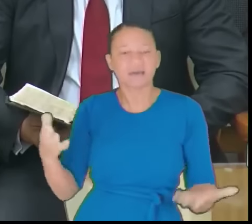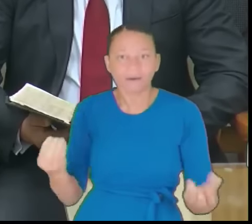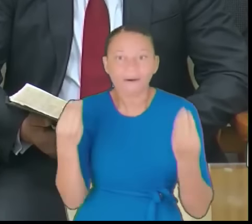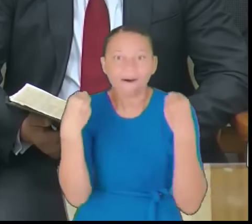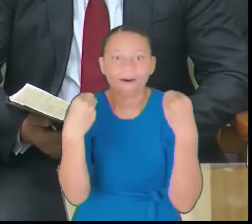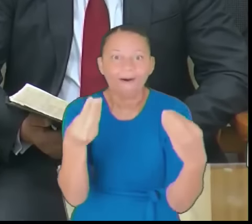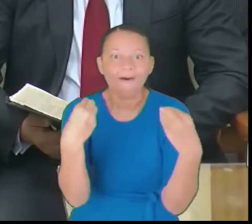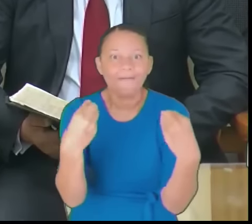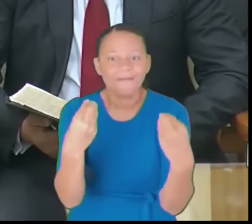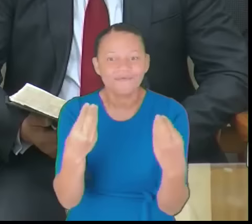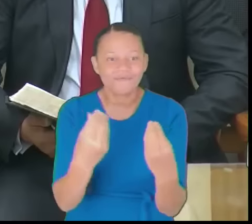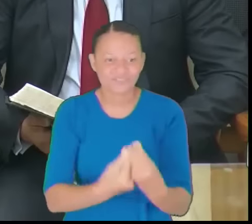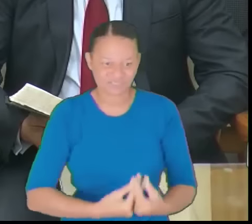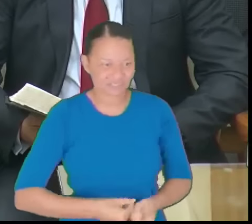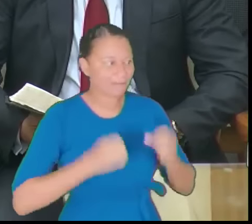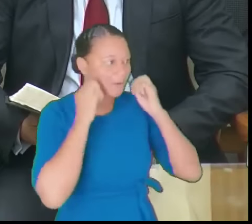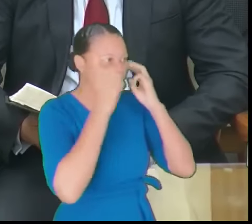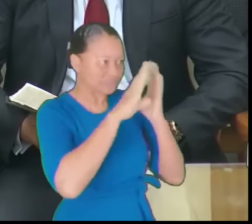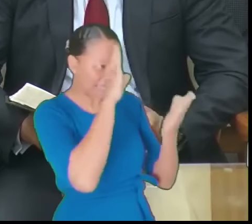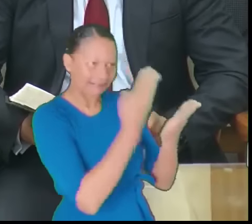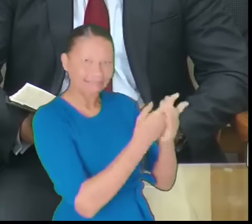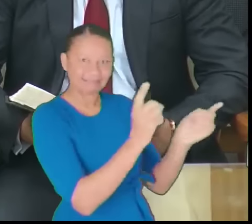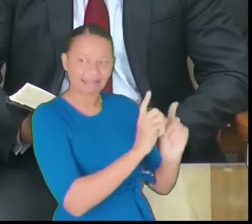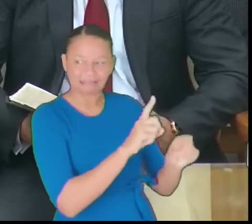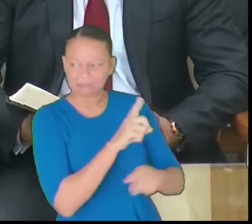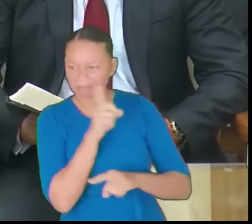Moisés para acreditar em Darwin?